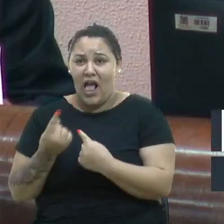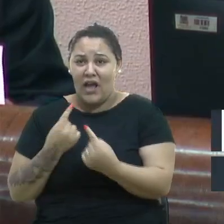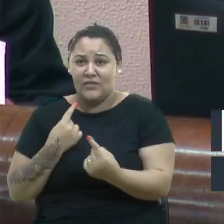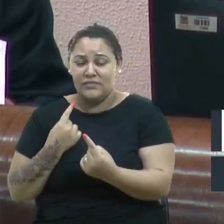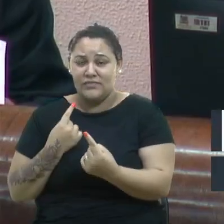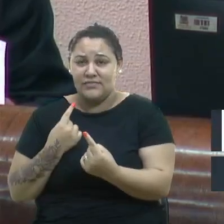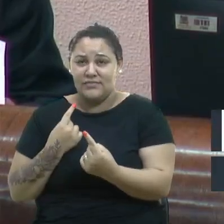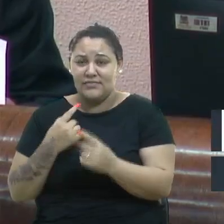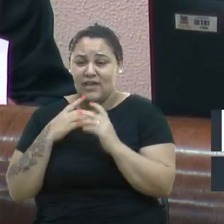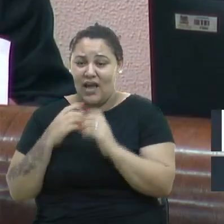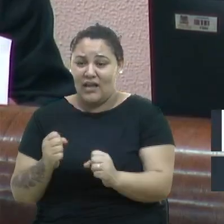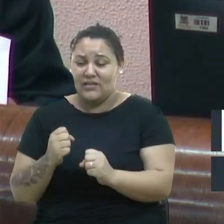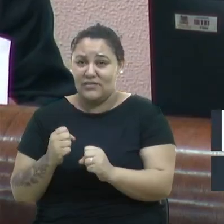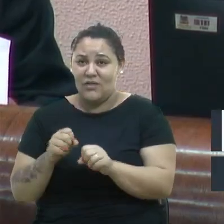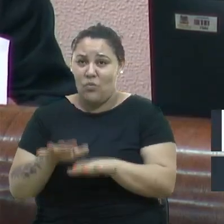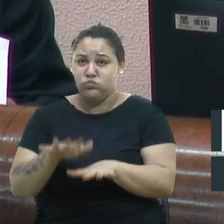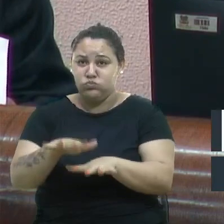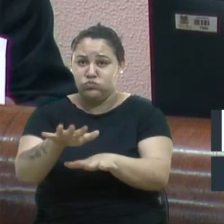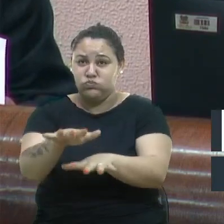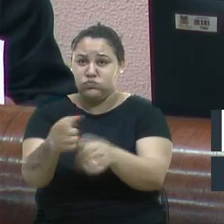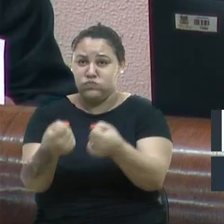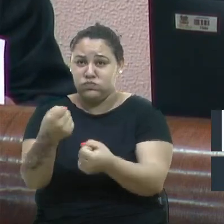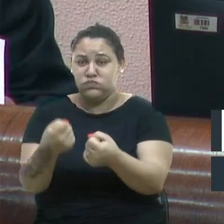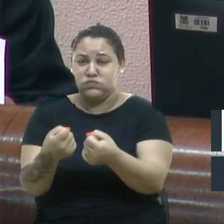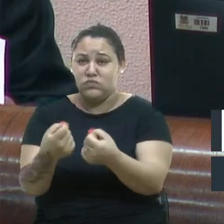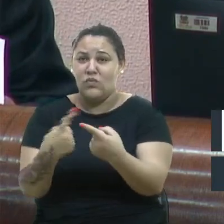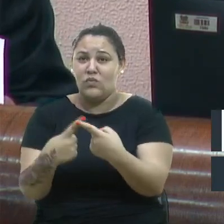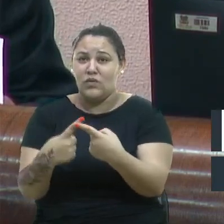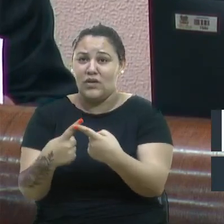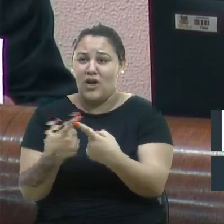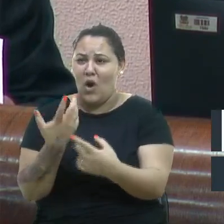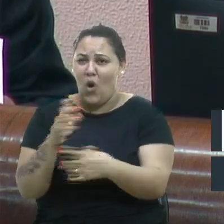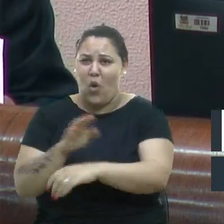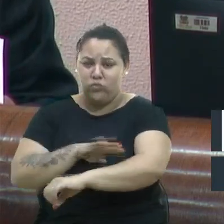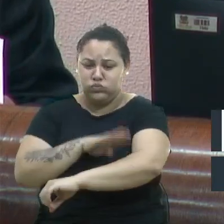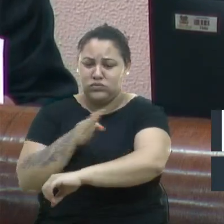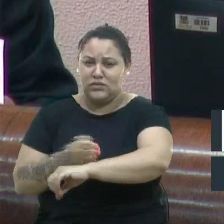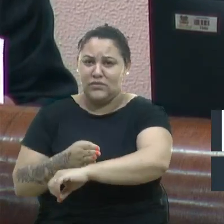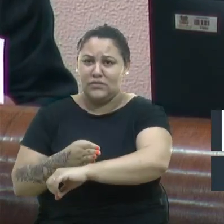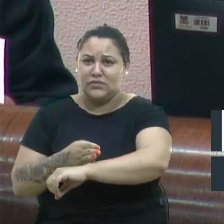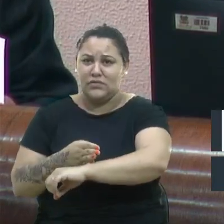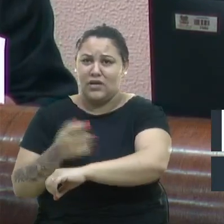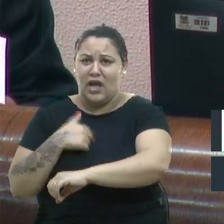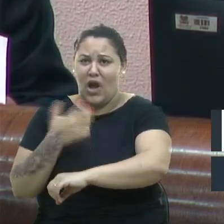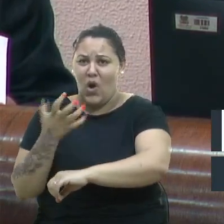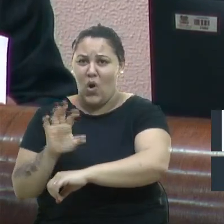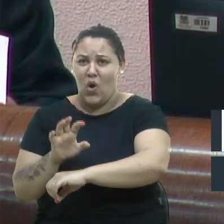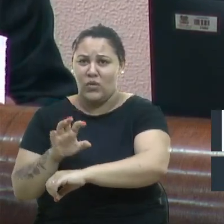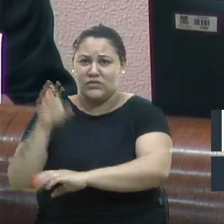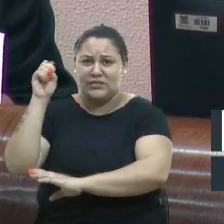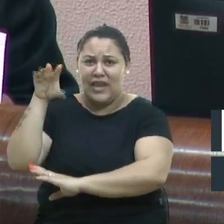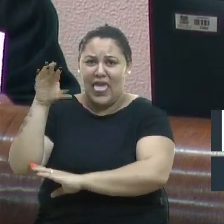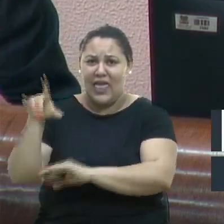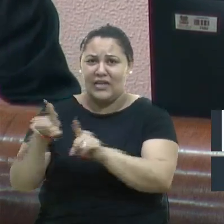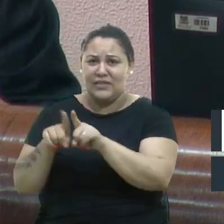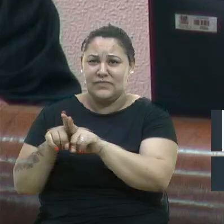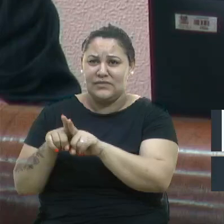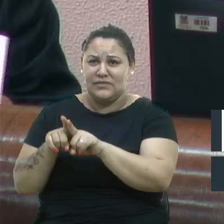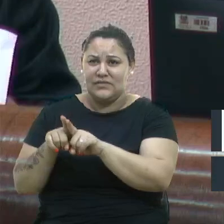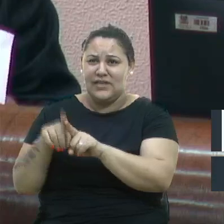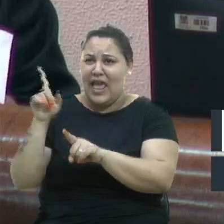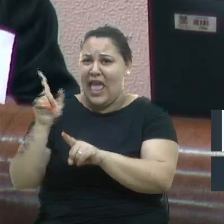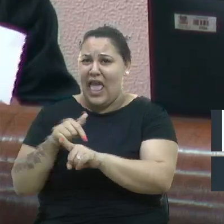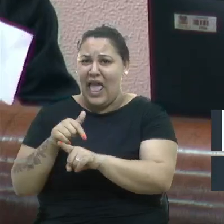do Trânsito, porque são contra quebra-mola, são contra sinaleira, é um